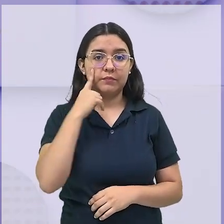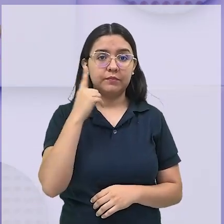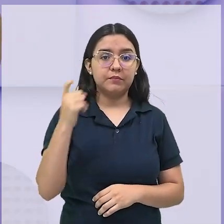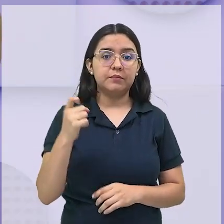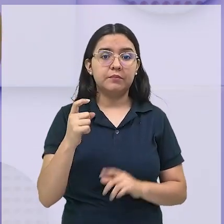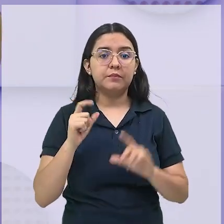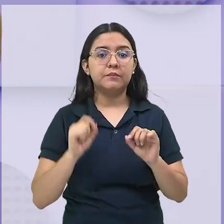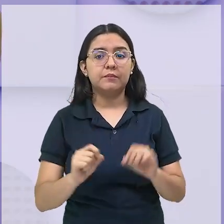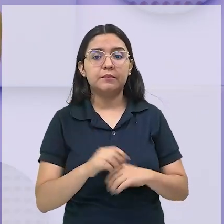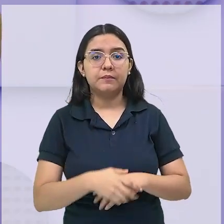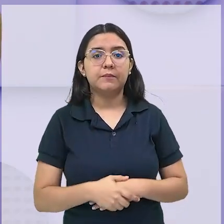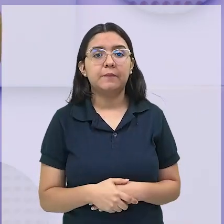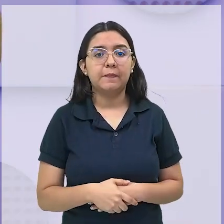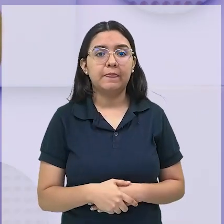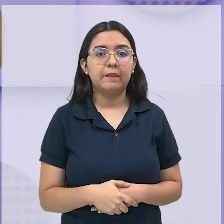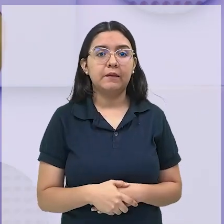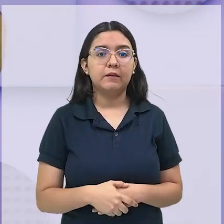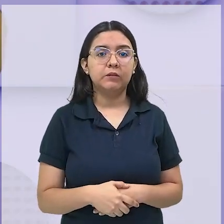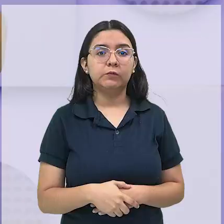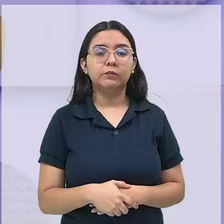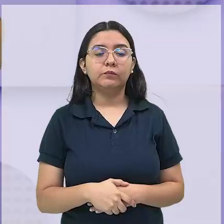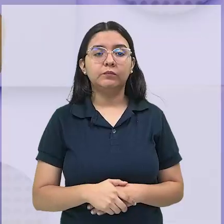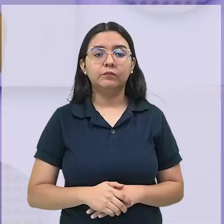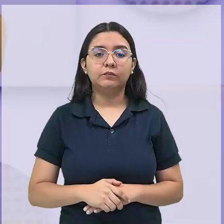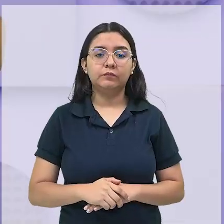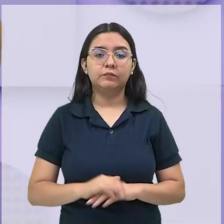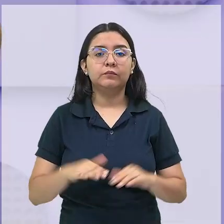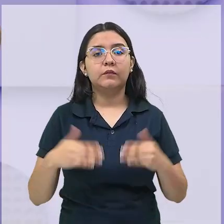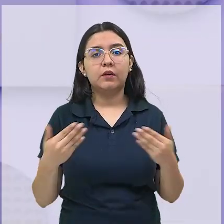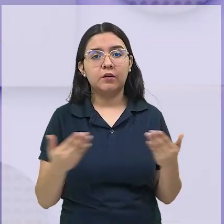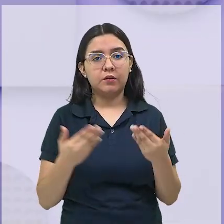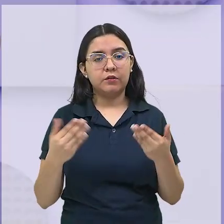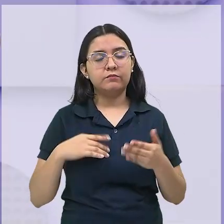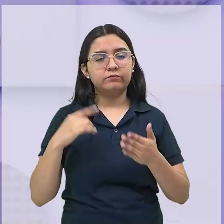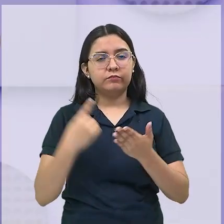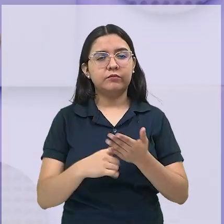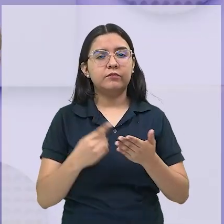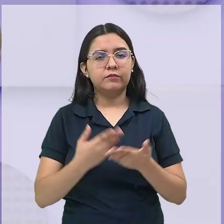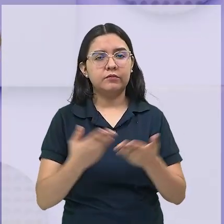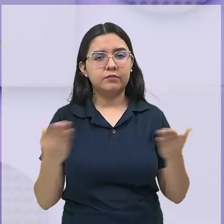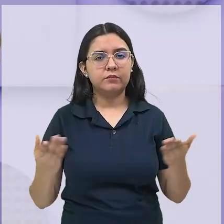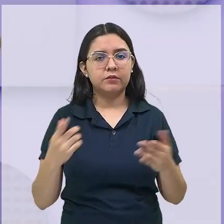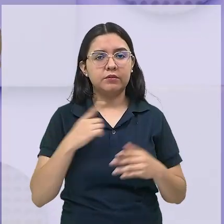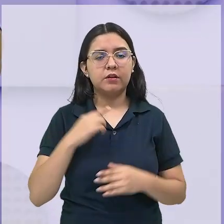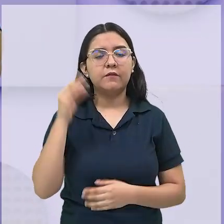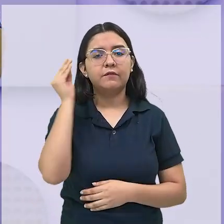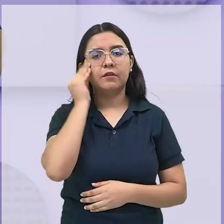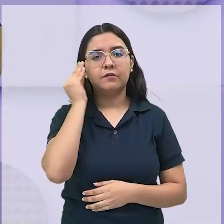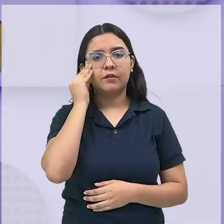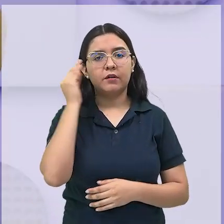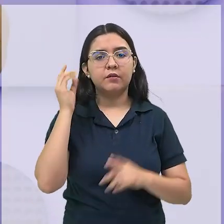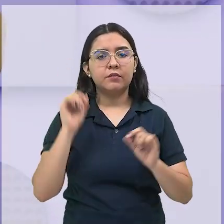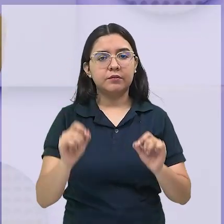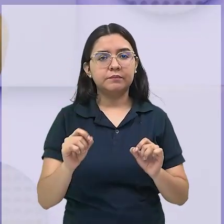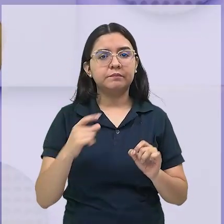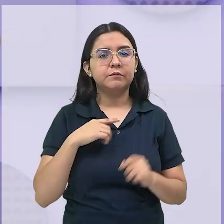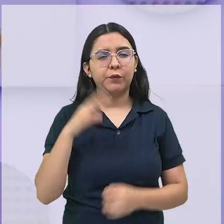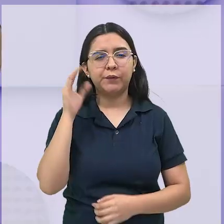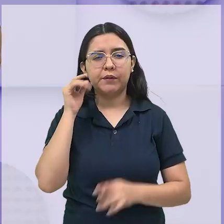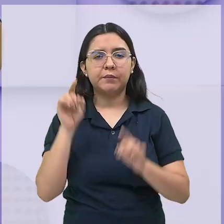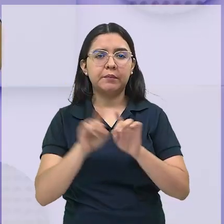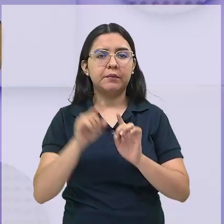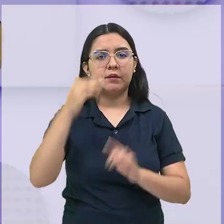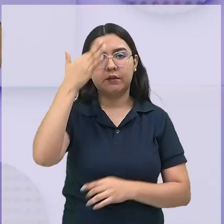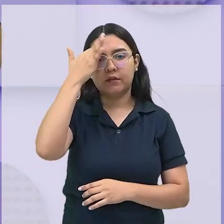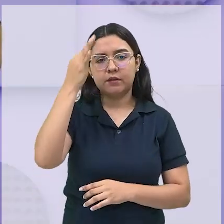convidar para ver só a título de curiosidade, mas também para entender um pouco essa